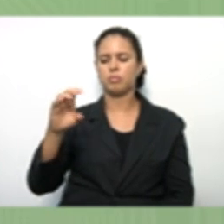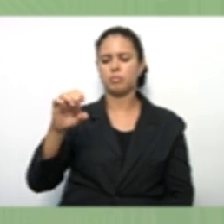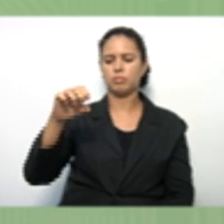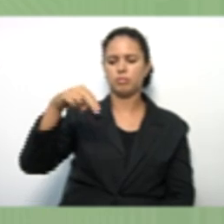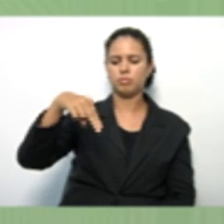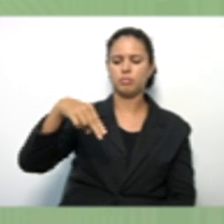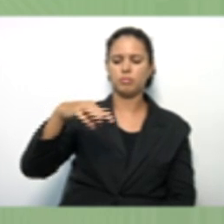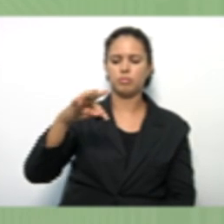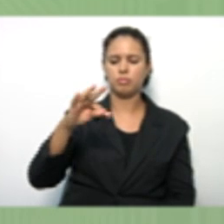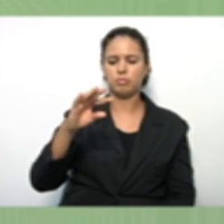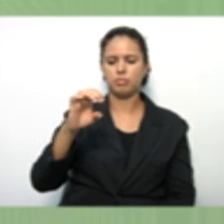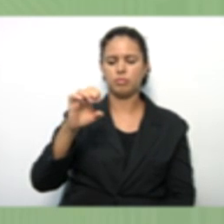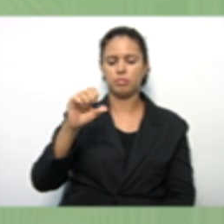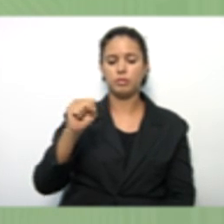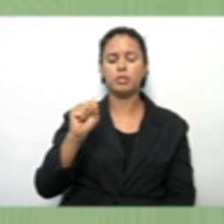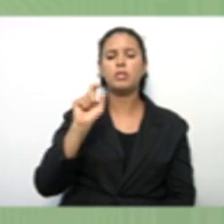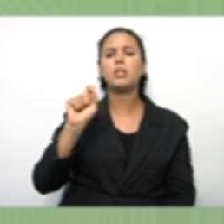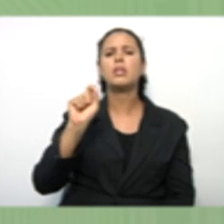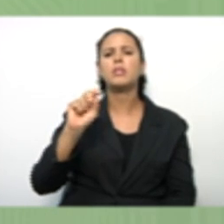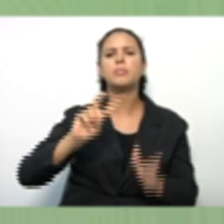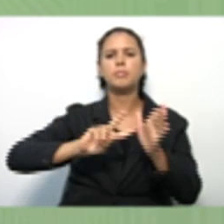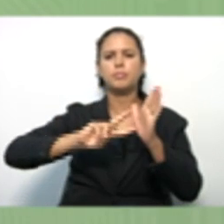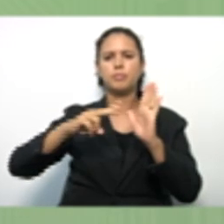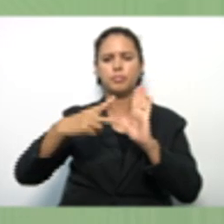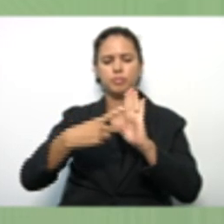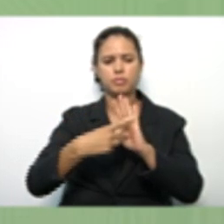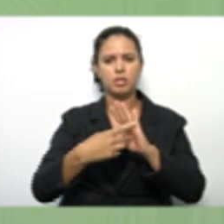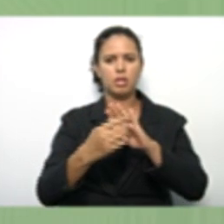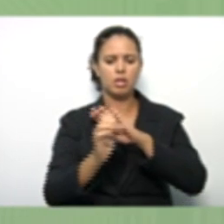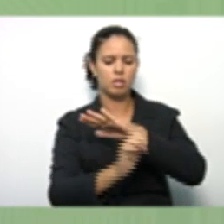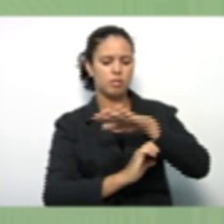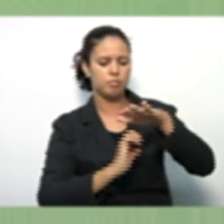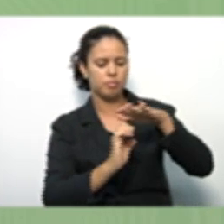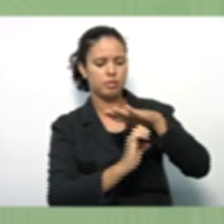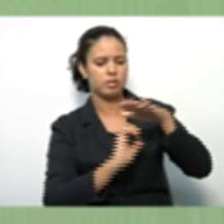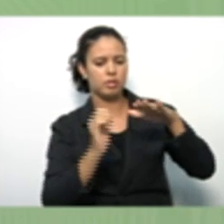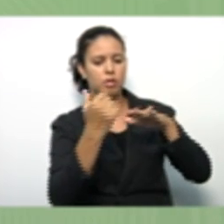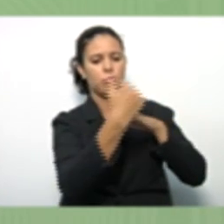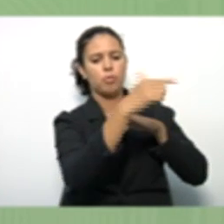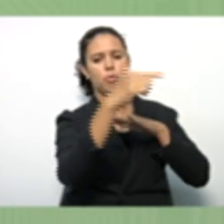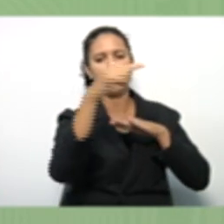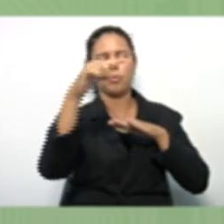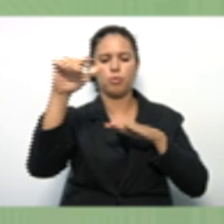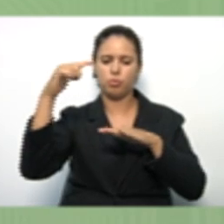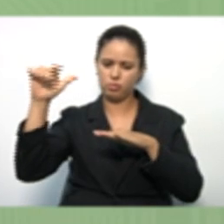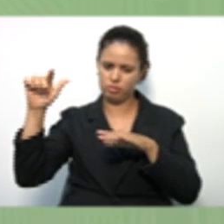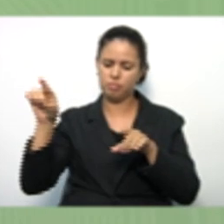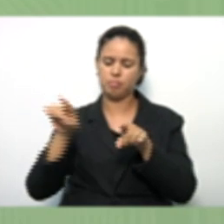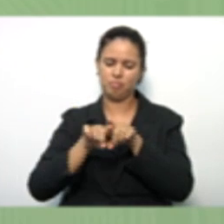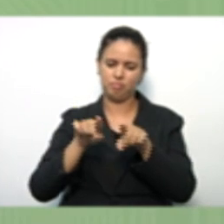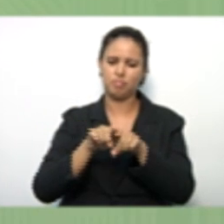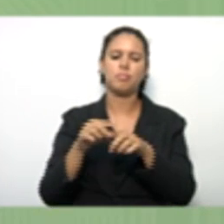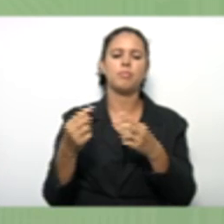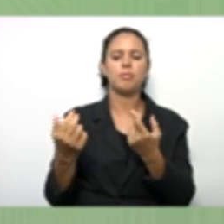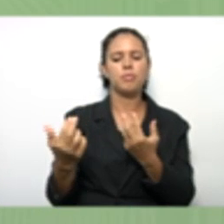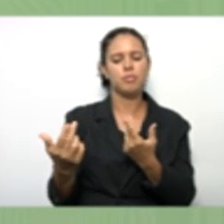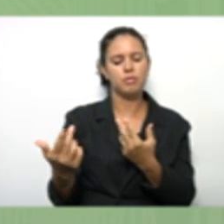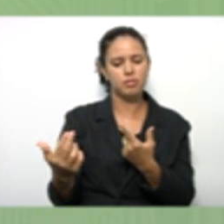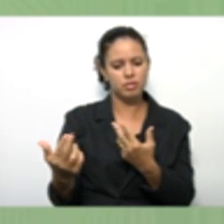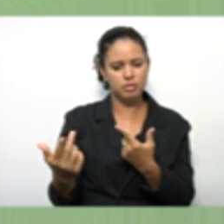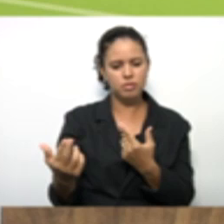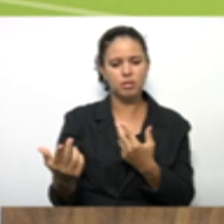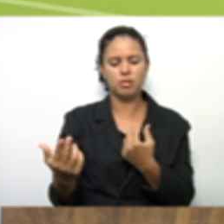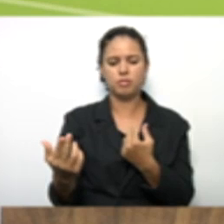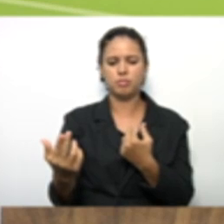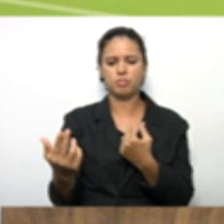mesmo ramo, né? Ou até mesmo outras cooperativas. Mas, de geral, os concorrentes são aquelas outras empresas que estão no mesmo